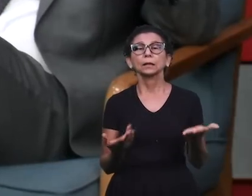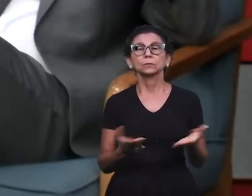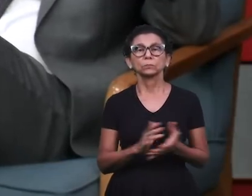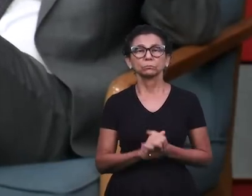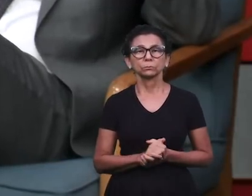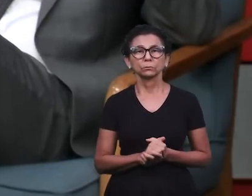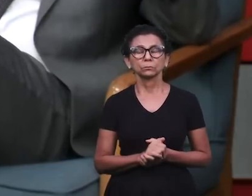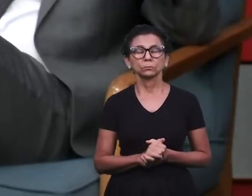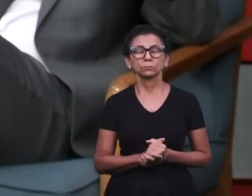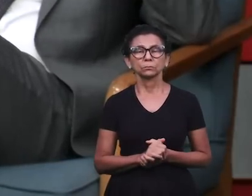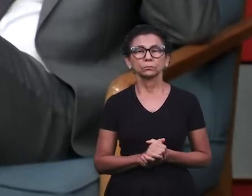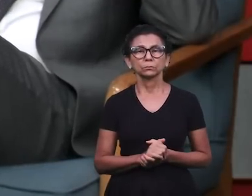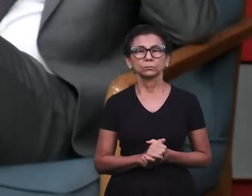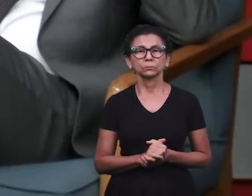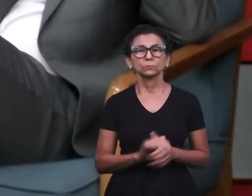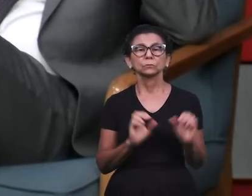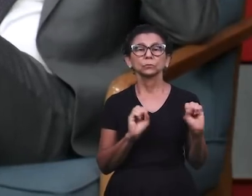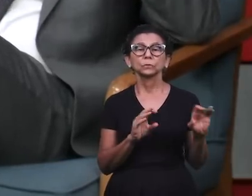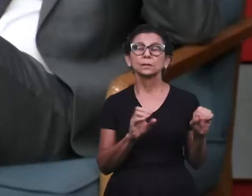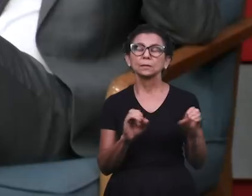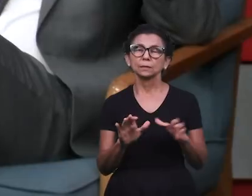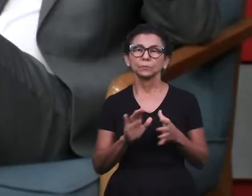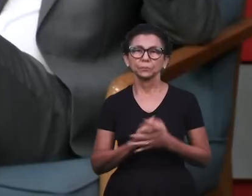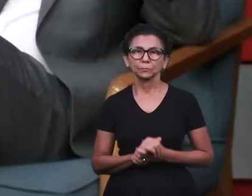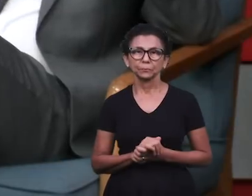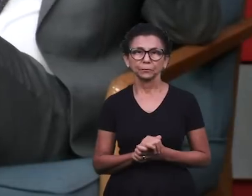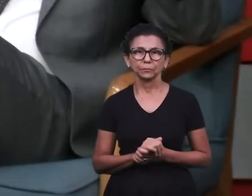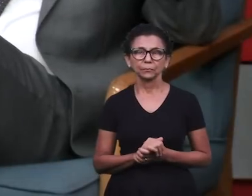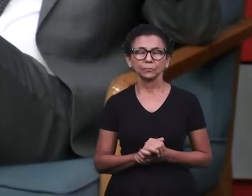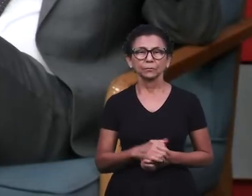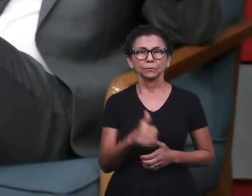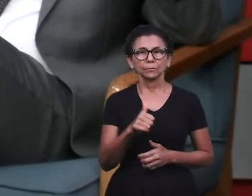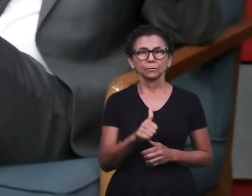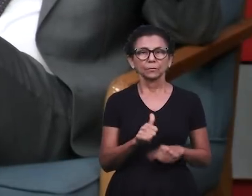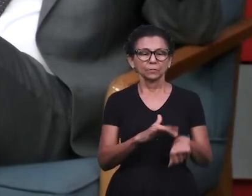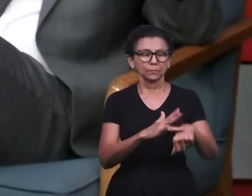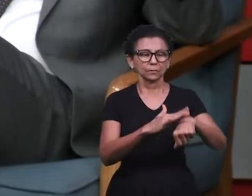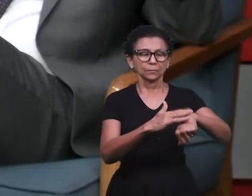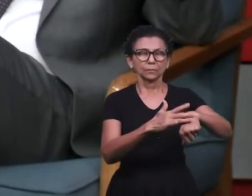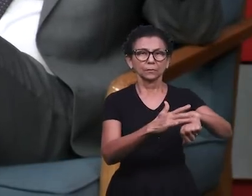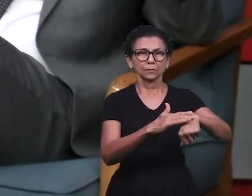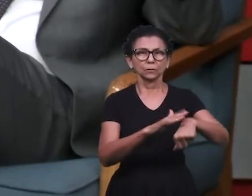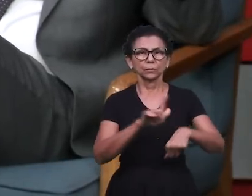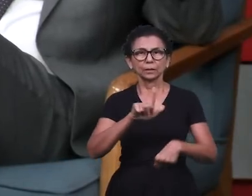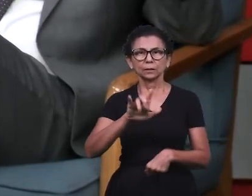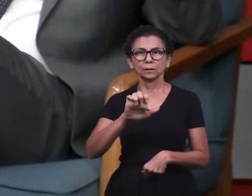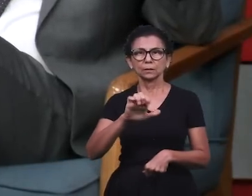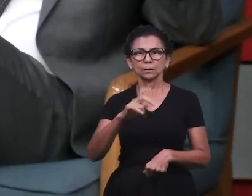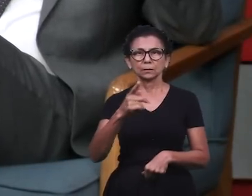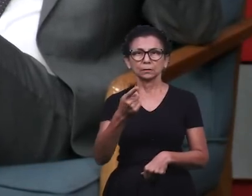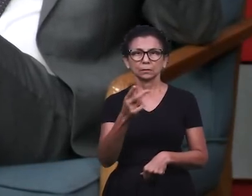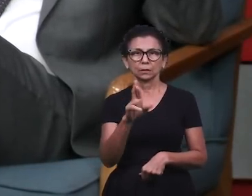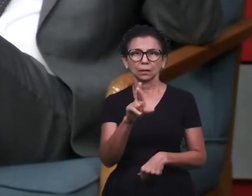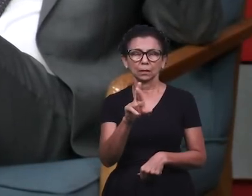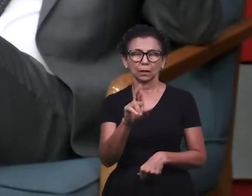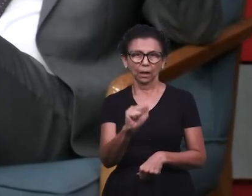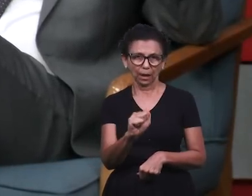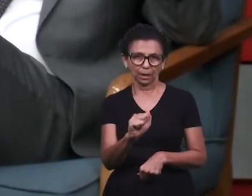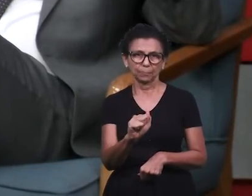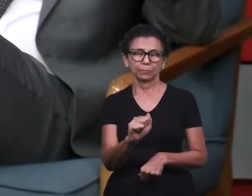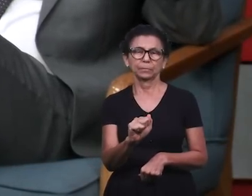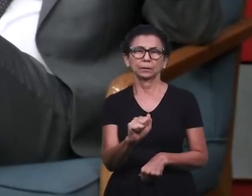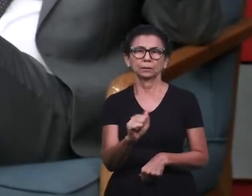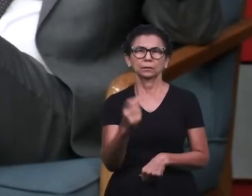que isso nos traz de ensino? Primeiro, a lepra, aliás, hoje não se